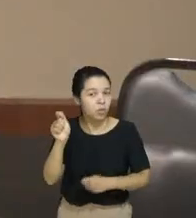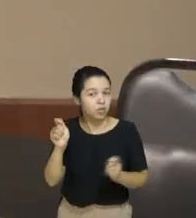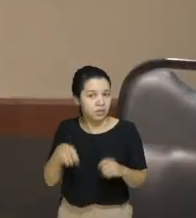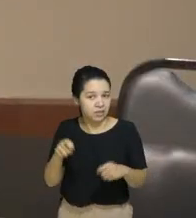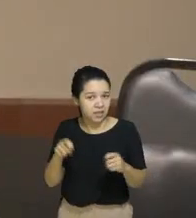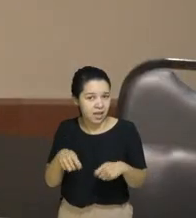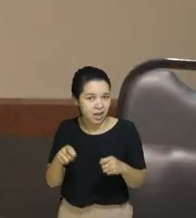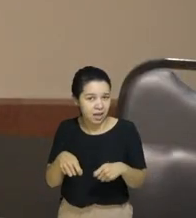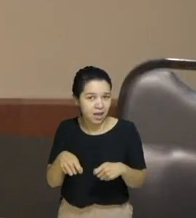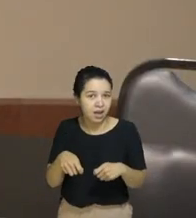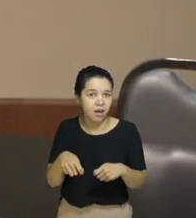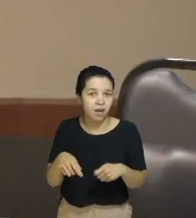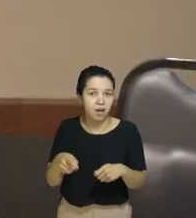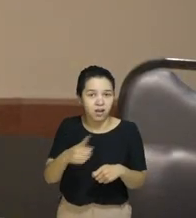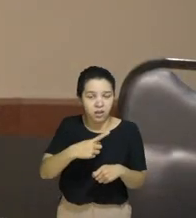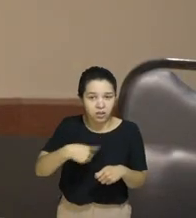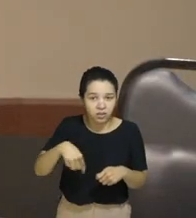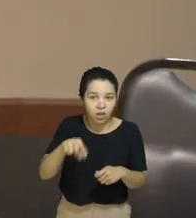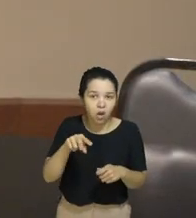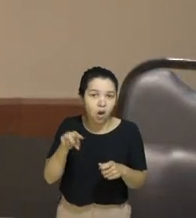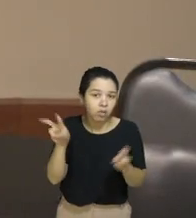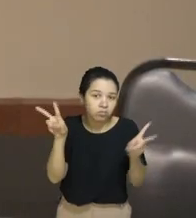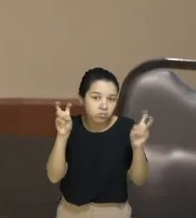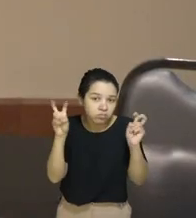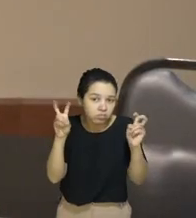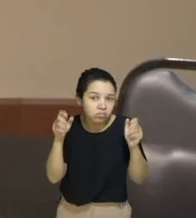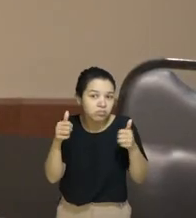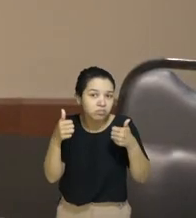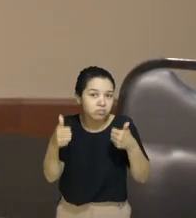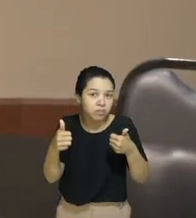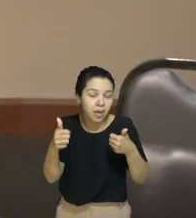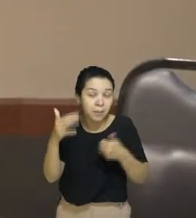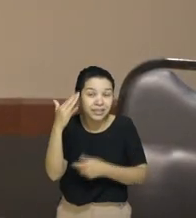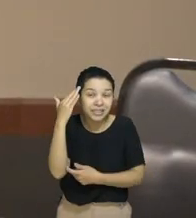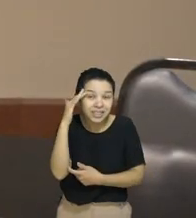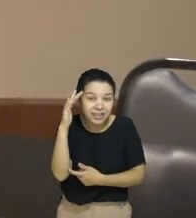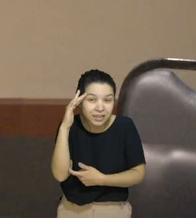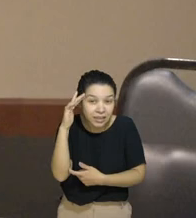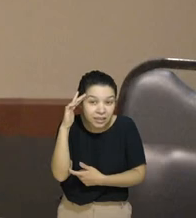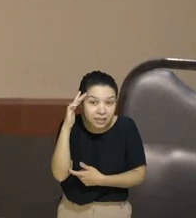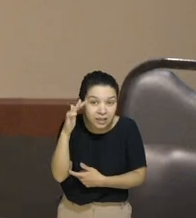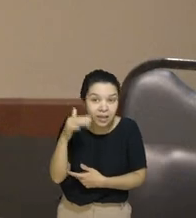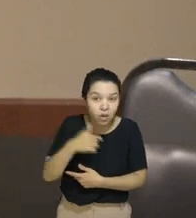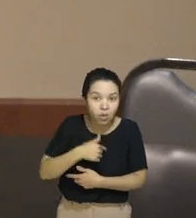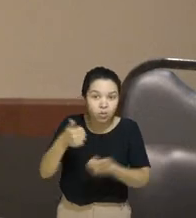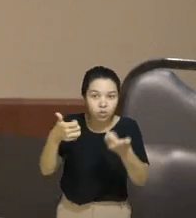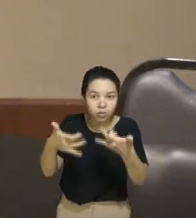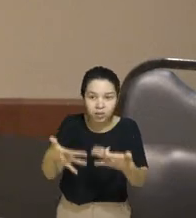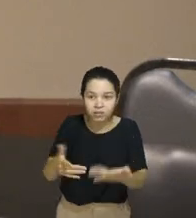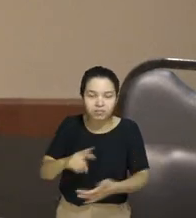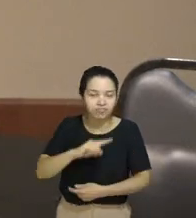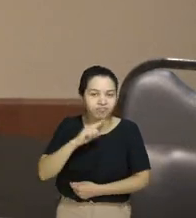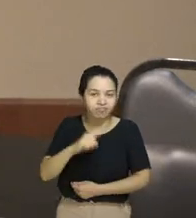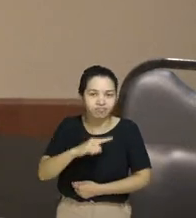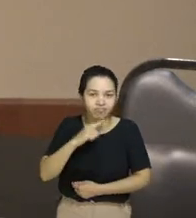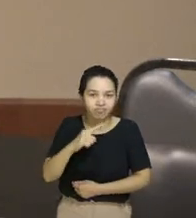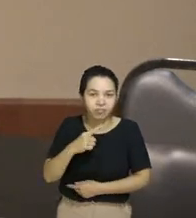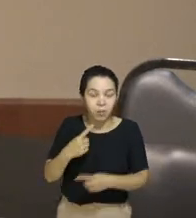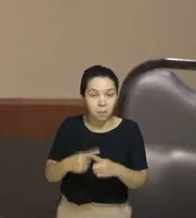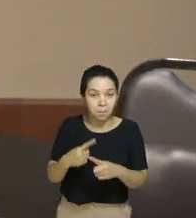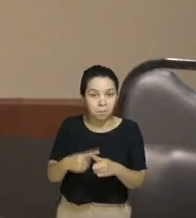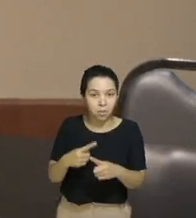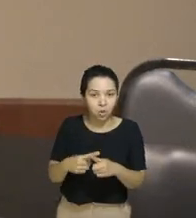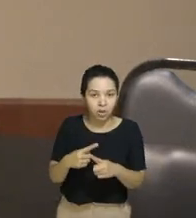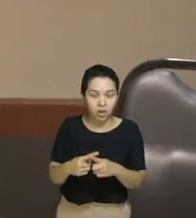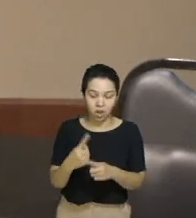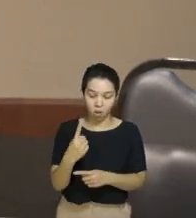supostamente processamos todos bem, mas não vão conseguir entender o que eu estou falando. Porque a cada um